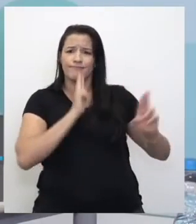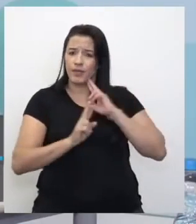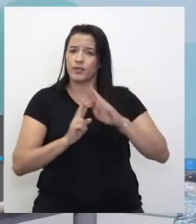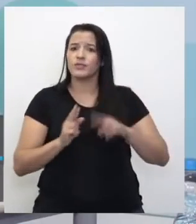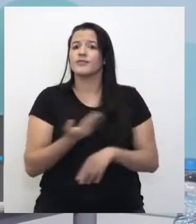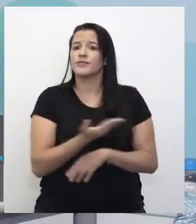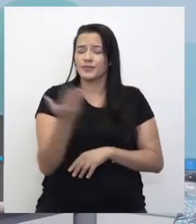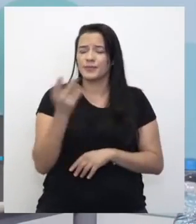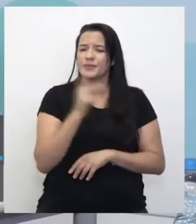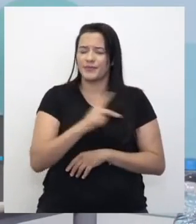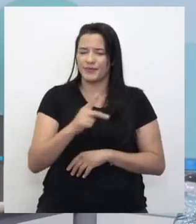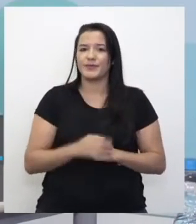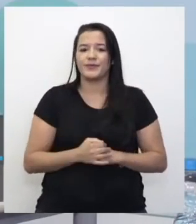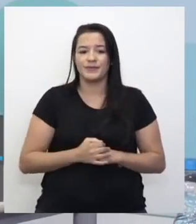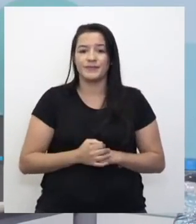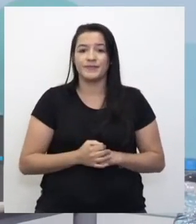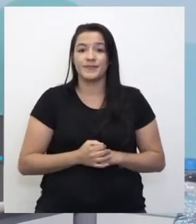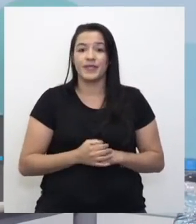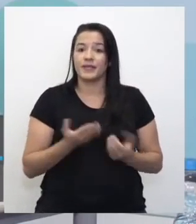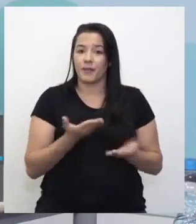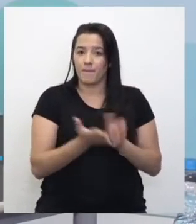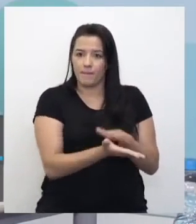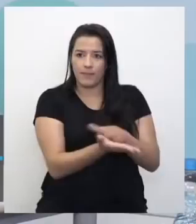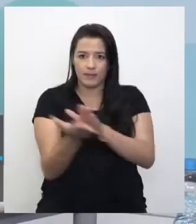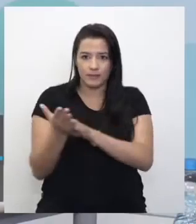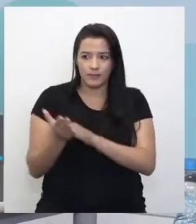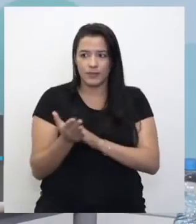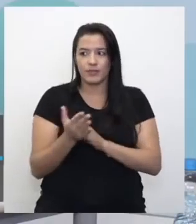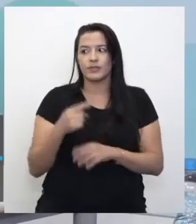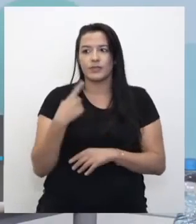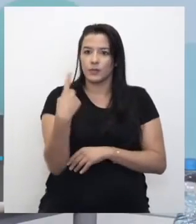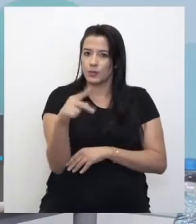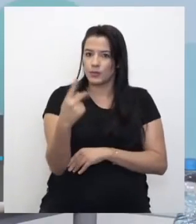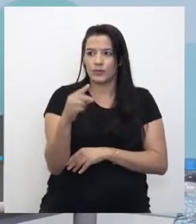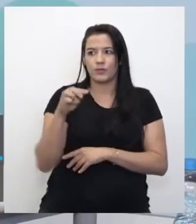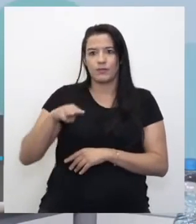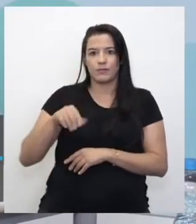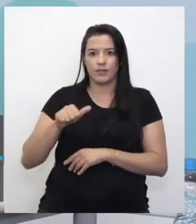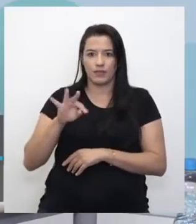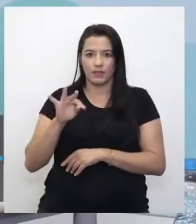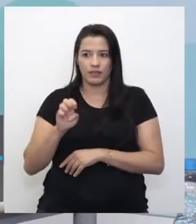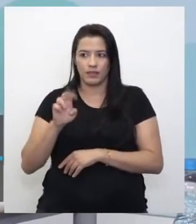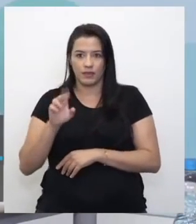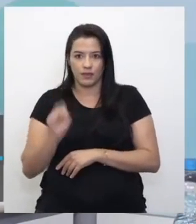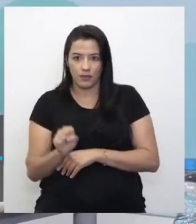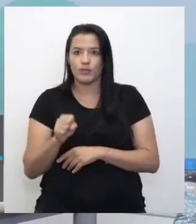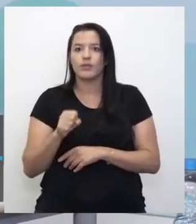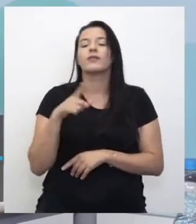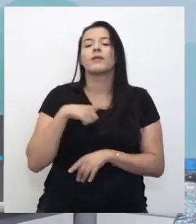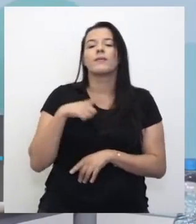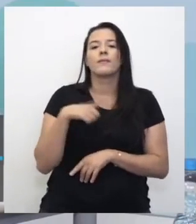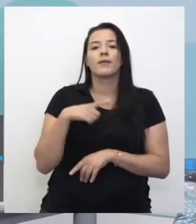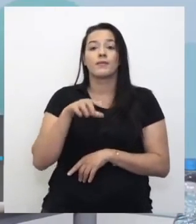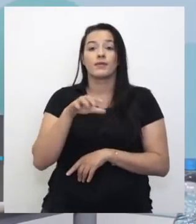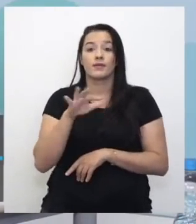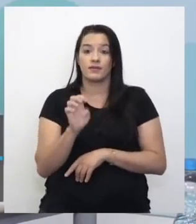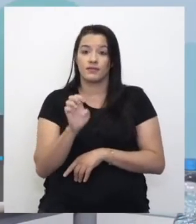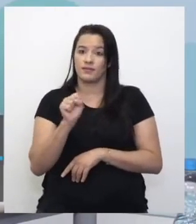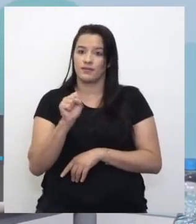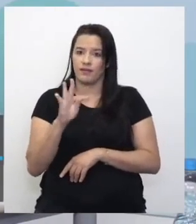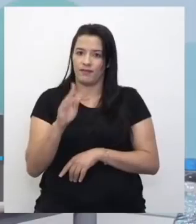professores. Muito bem, então parabéns para o Matheus, aluno da professora Patrícia, para a Stephanie, aluna do